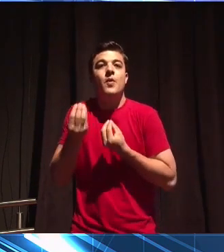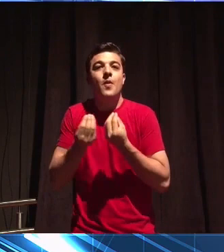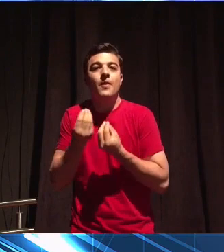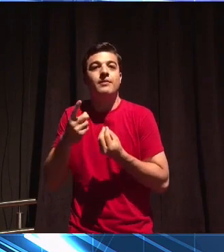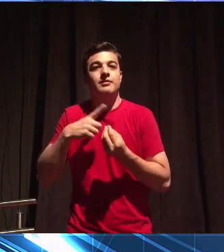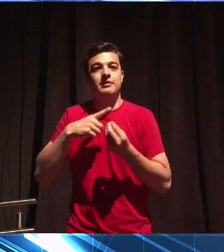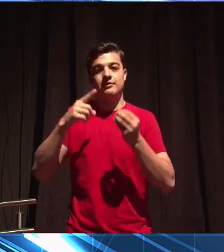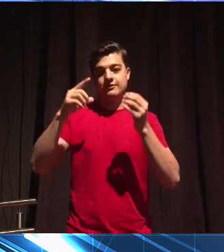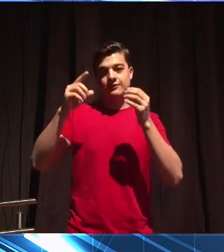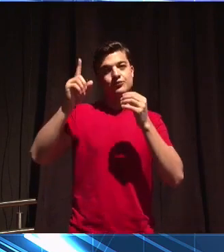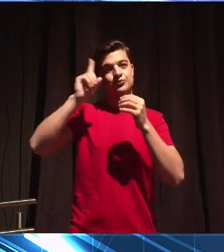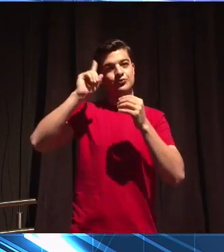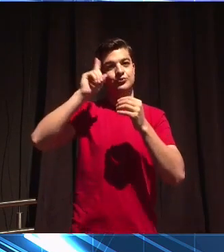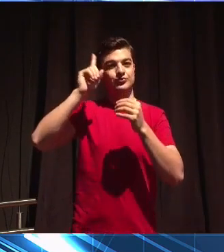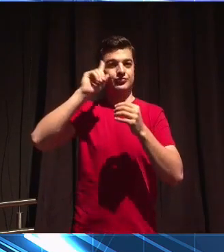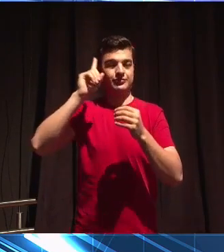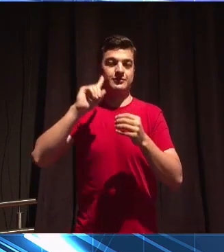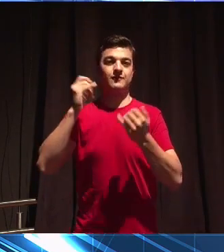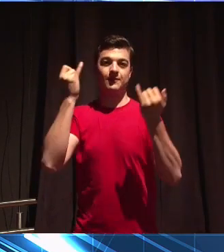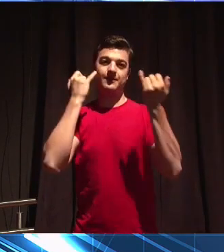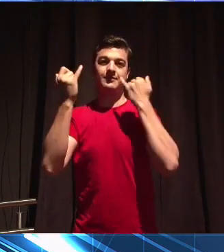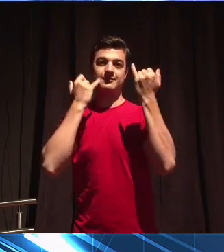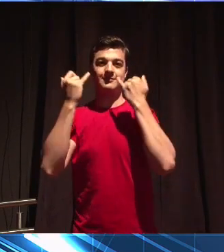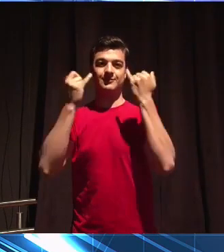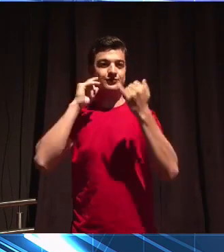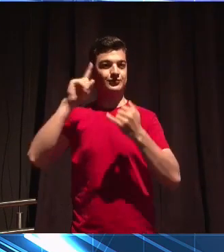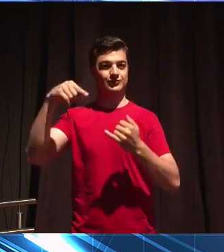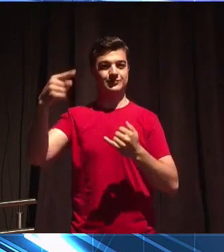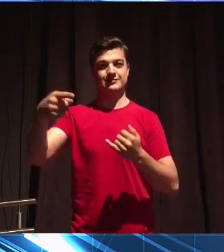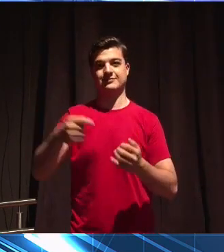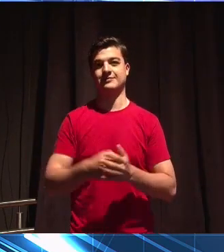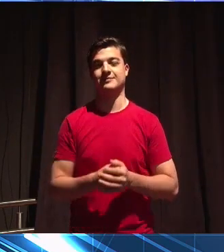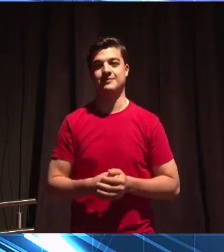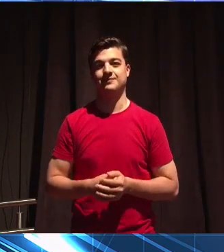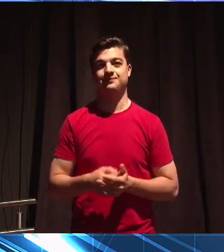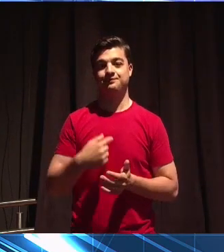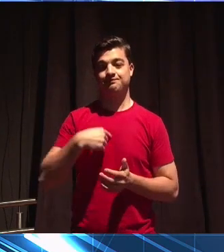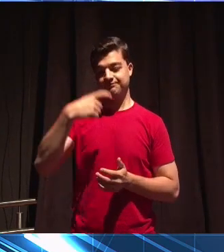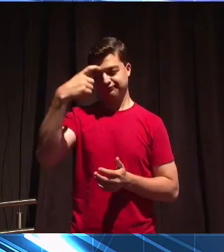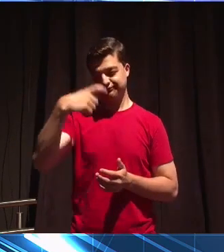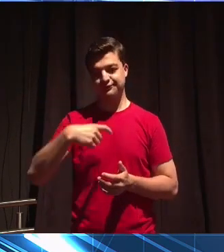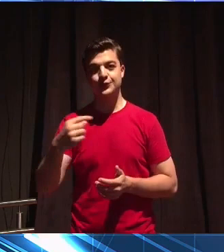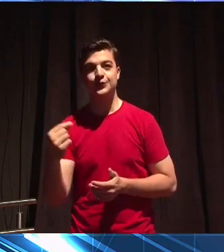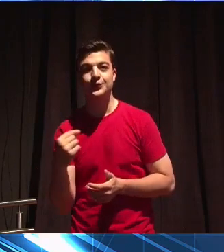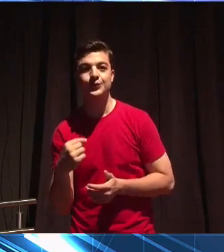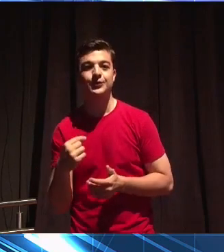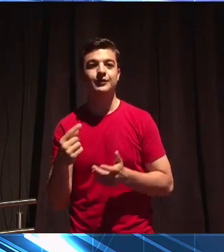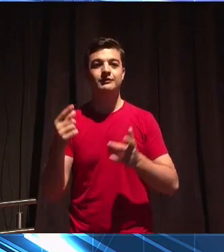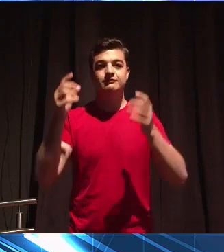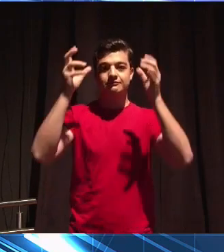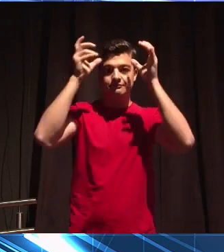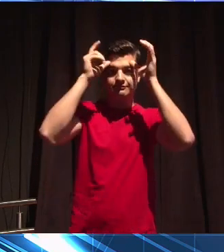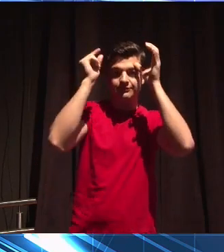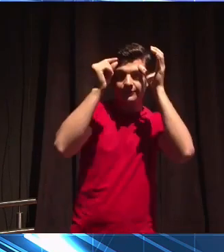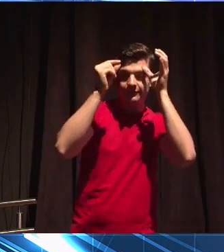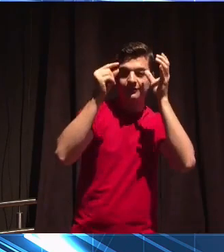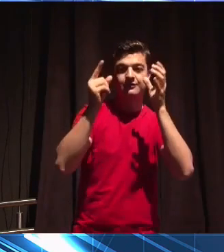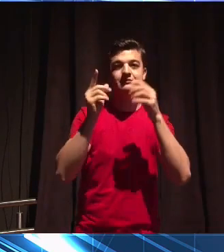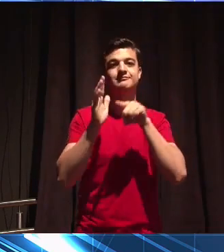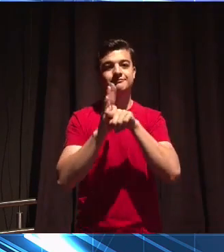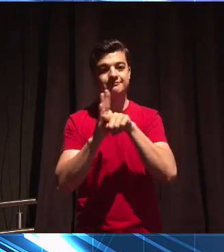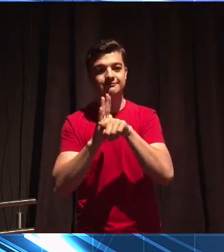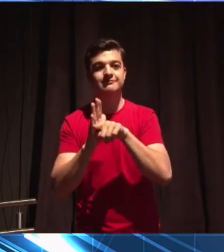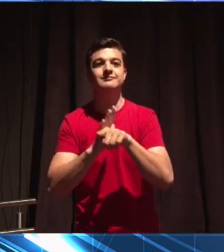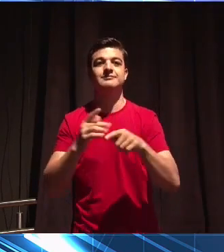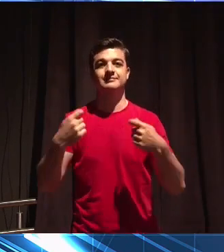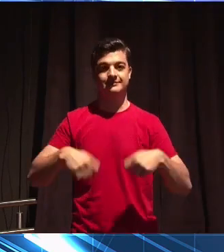E que isso define muito do que a gente é e o que a gente sente. E aí sim um exercício de mais de futurologia, que eu deixo como deixa